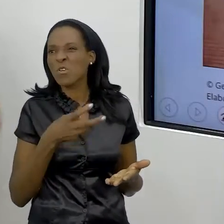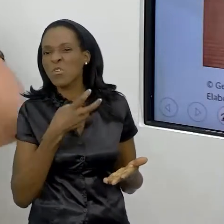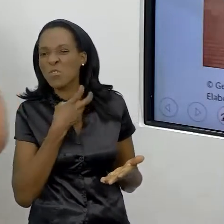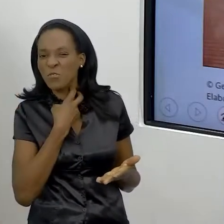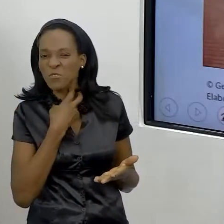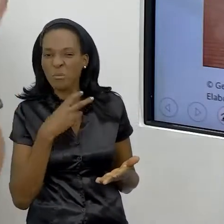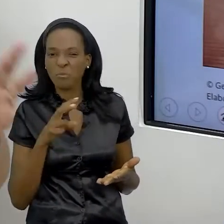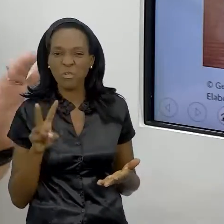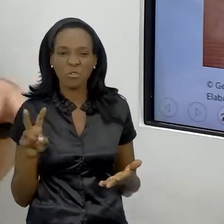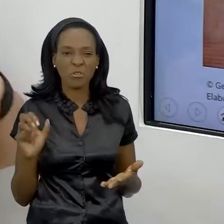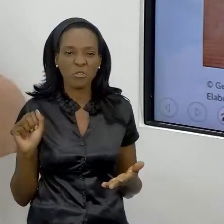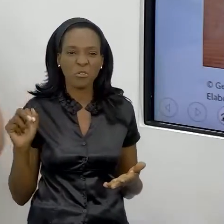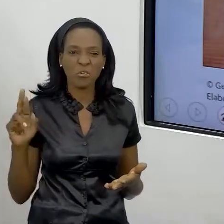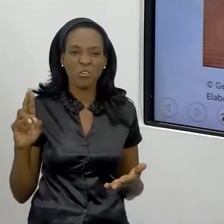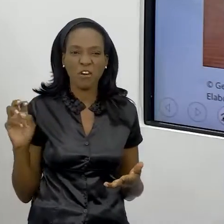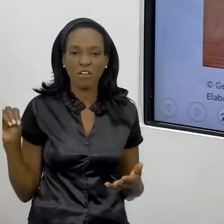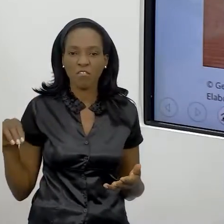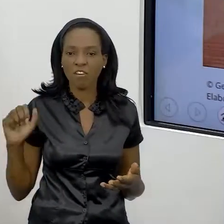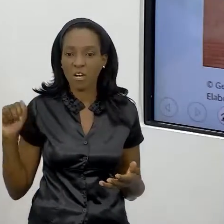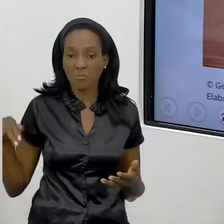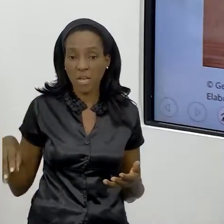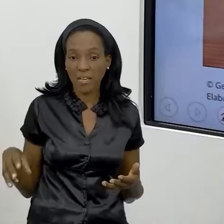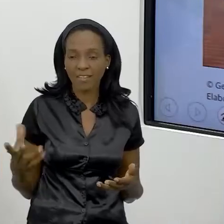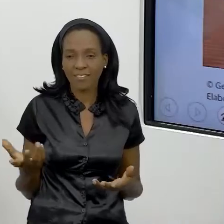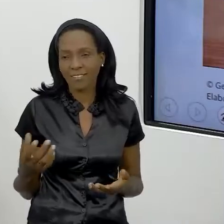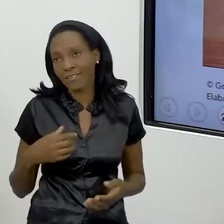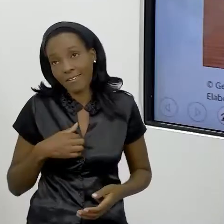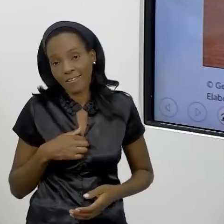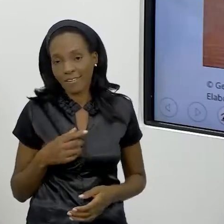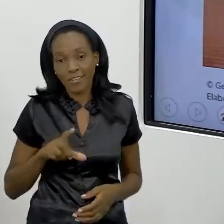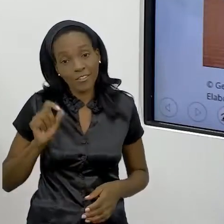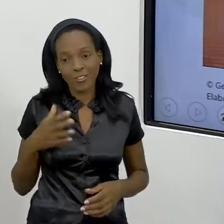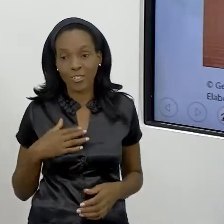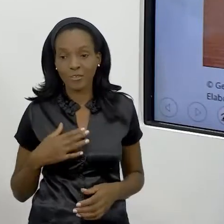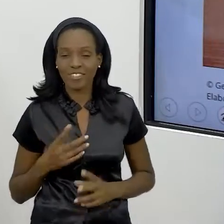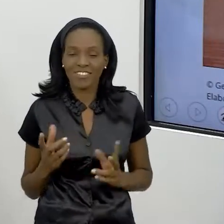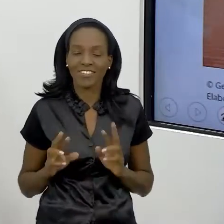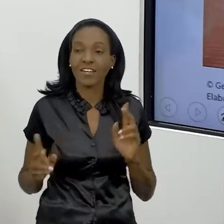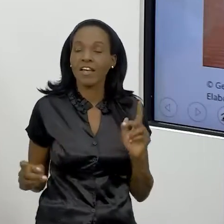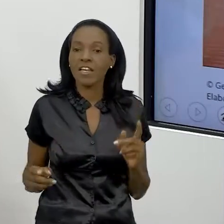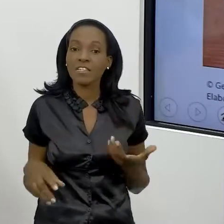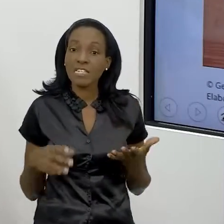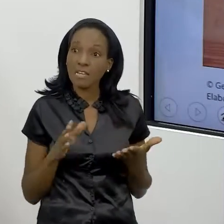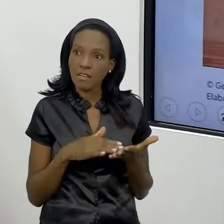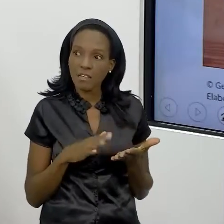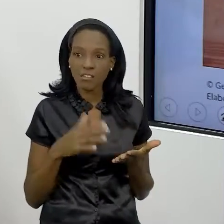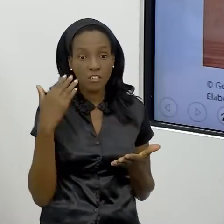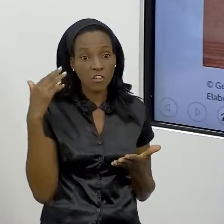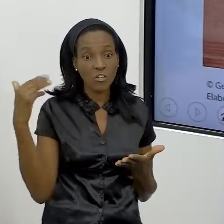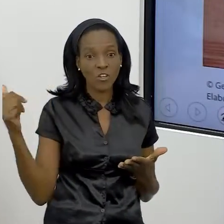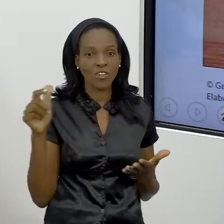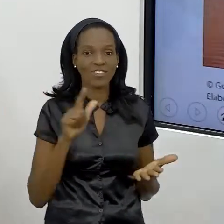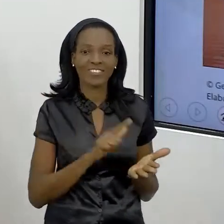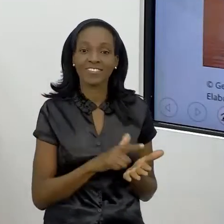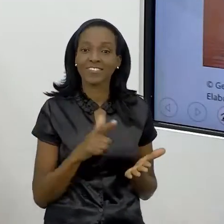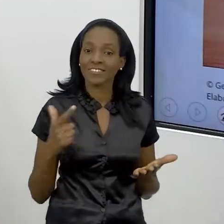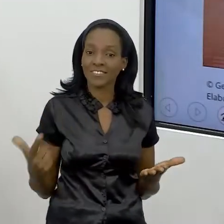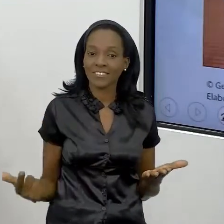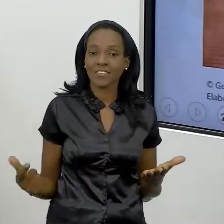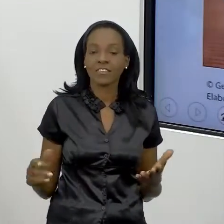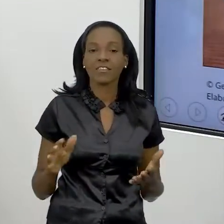Varney, porque eu sou esse tipo de pessoa, que eu compro livros aleatórios. E ele era publicado em um jornal. E